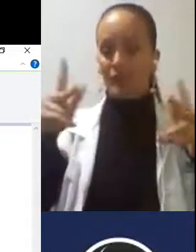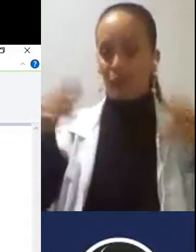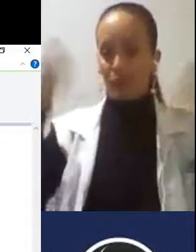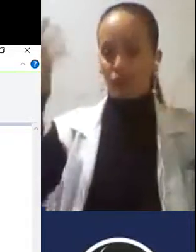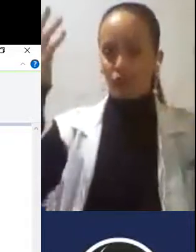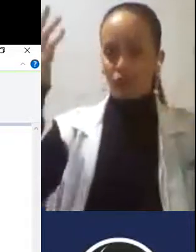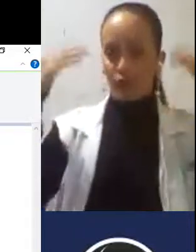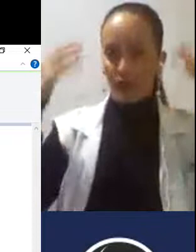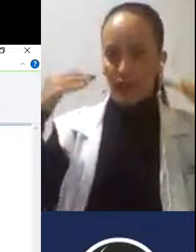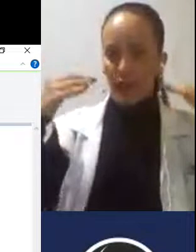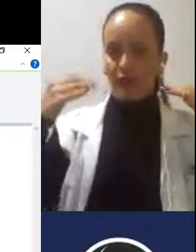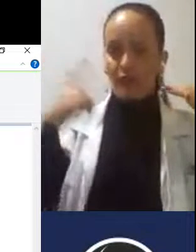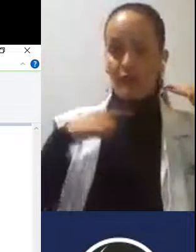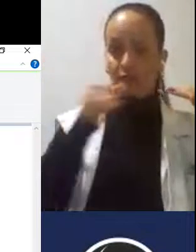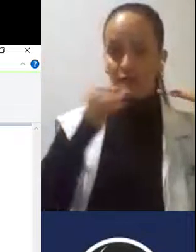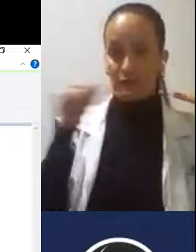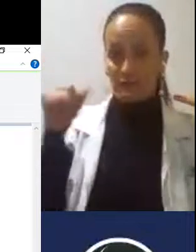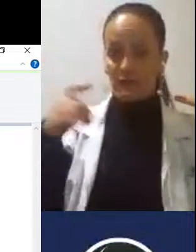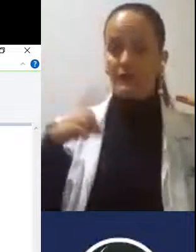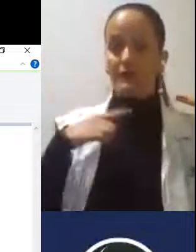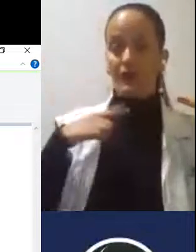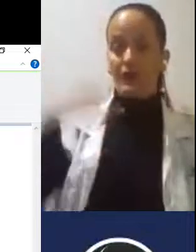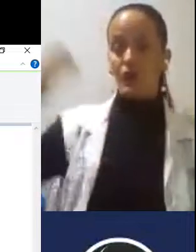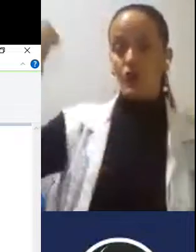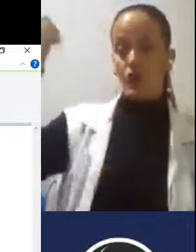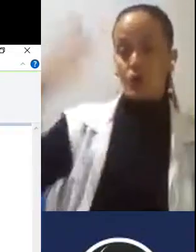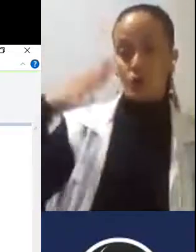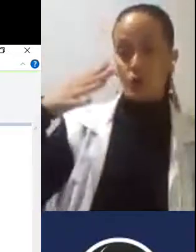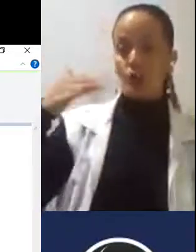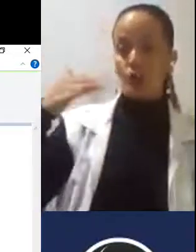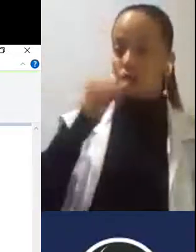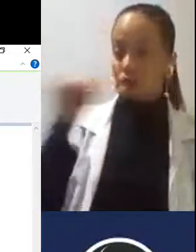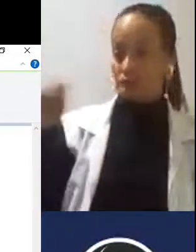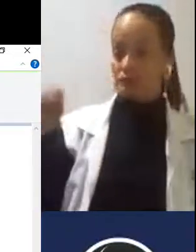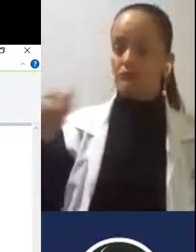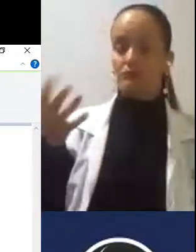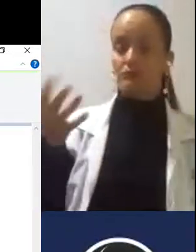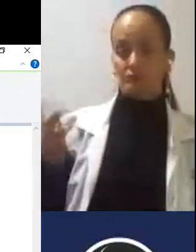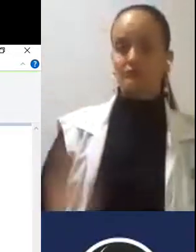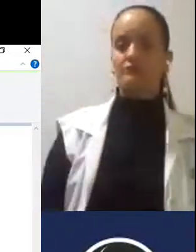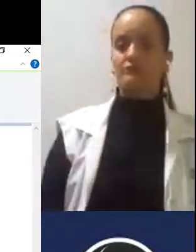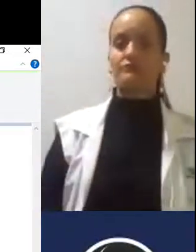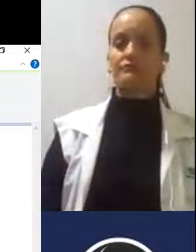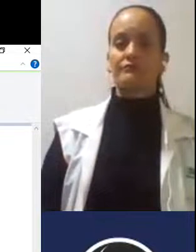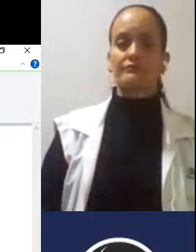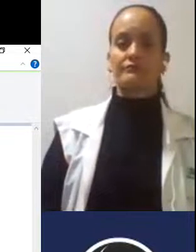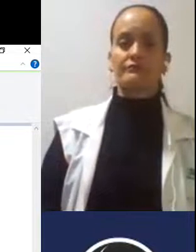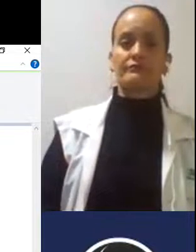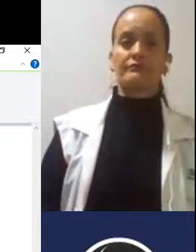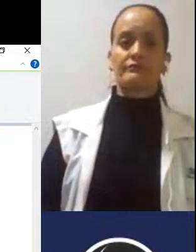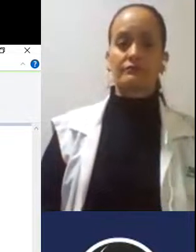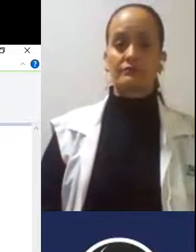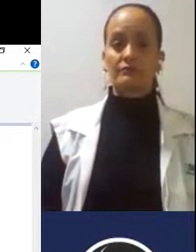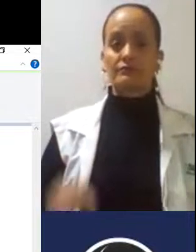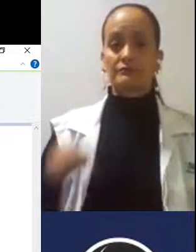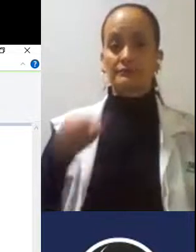energia tem resistência elétrica. A lâmpada, certo? E esse valor aqui, ó, de 90 miliampere.